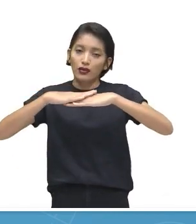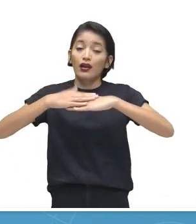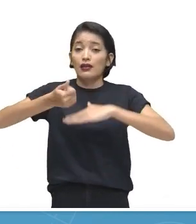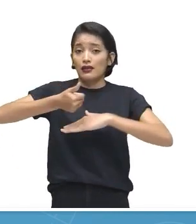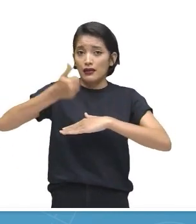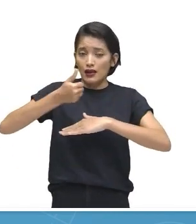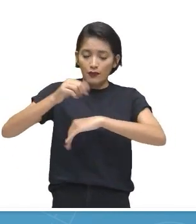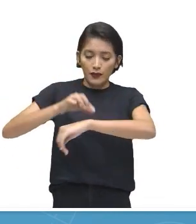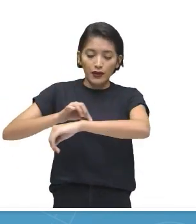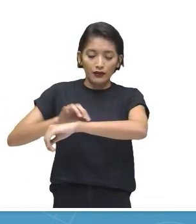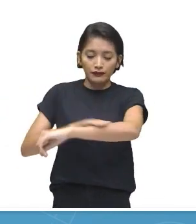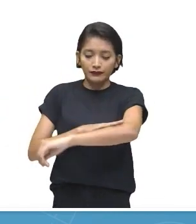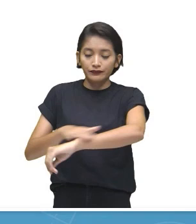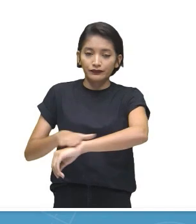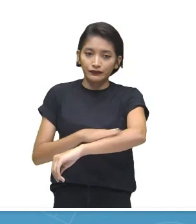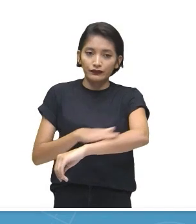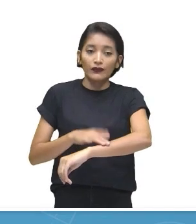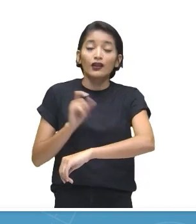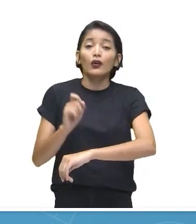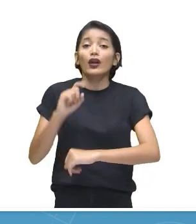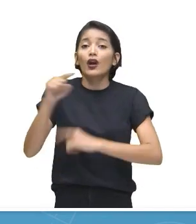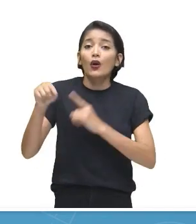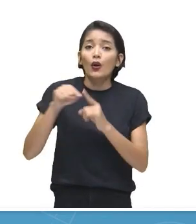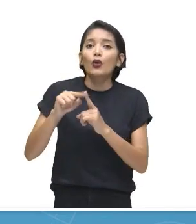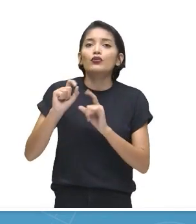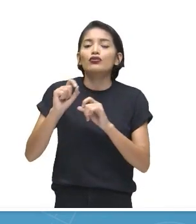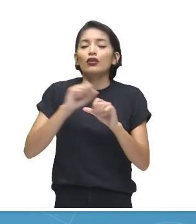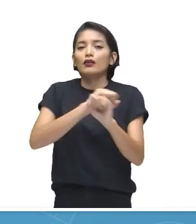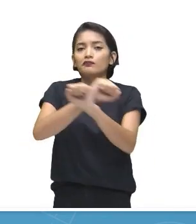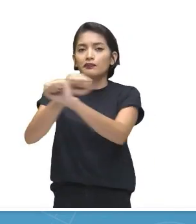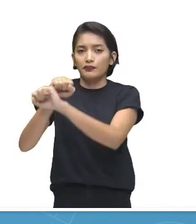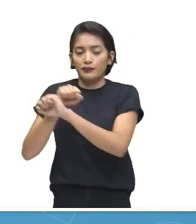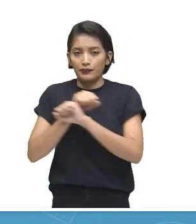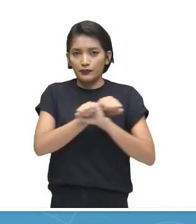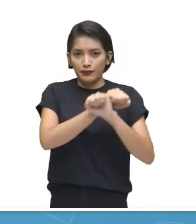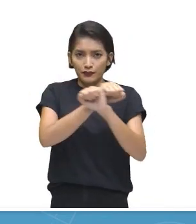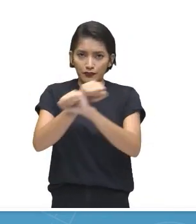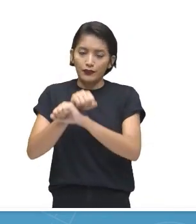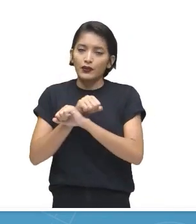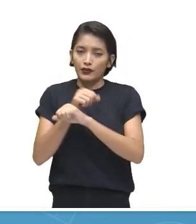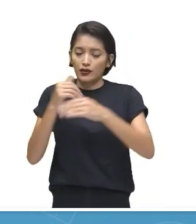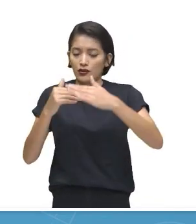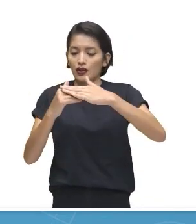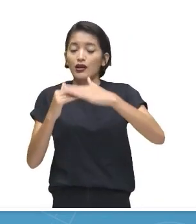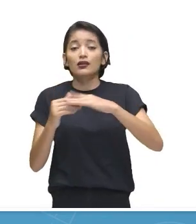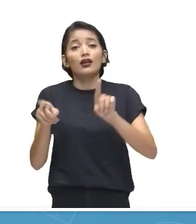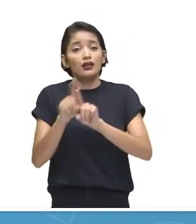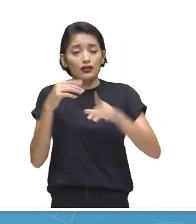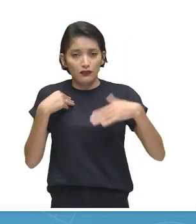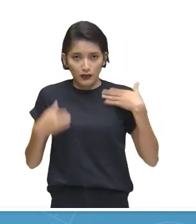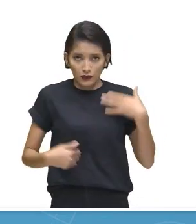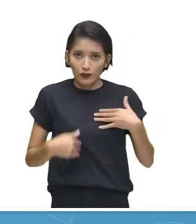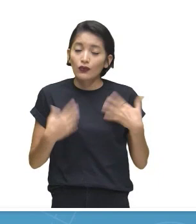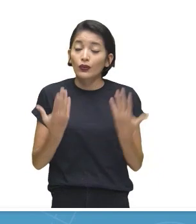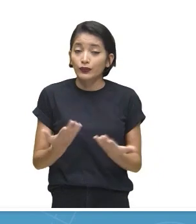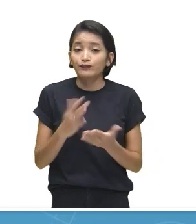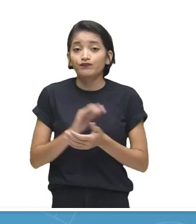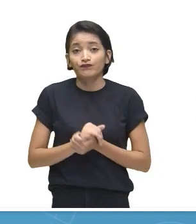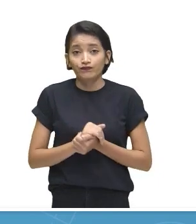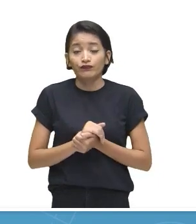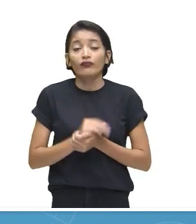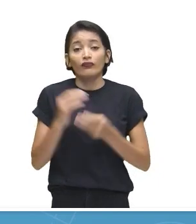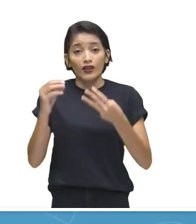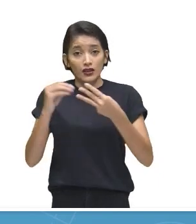superficial da nossa pele. E ela vai ter como função proteger, né, a derme e o nosso corpo também. Então, essas